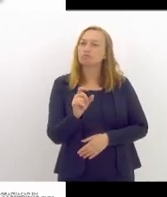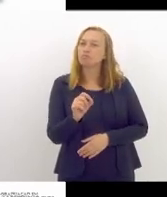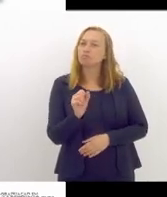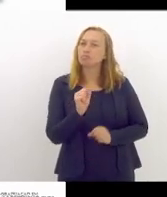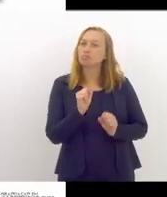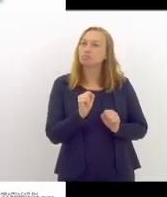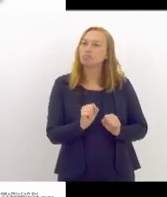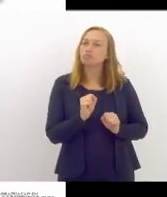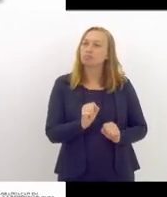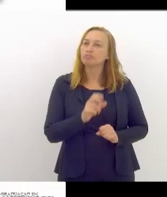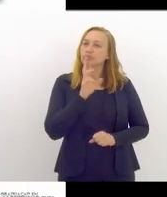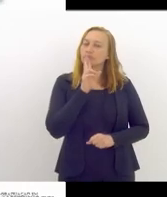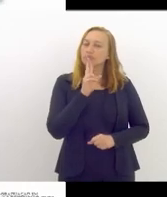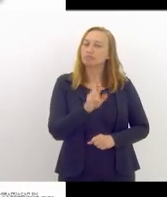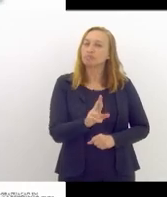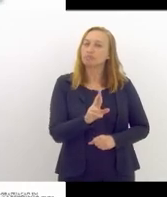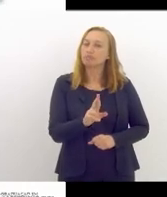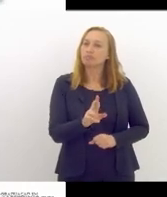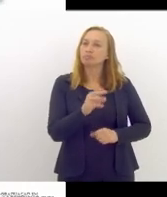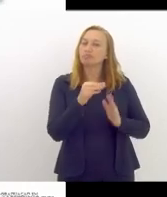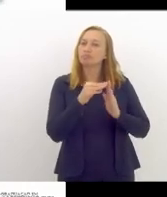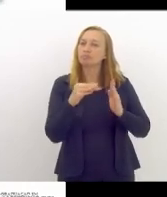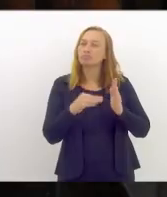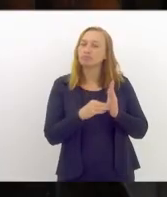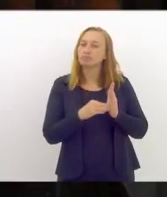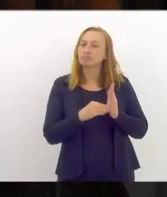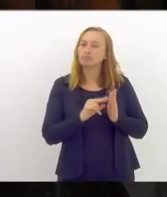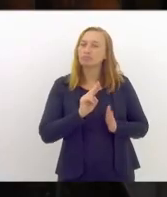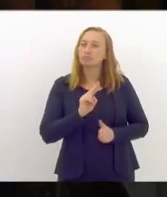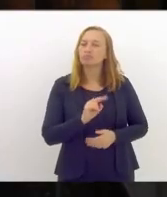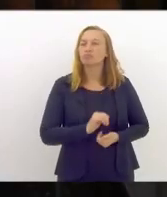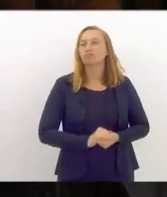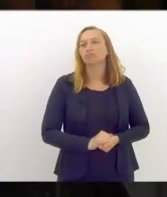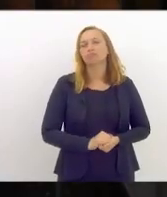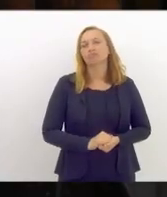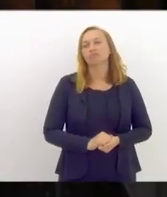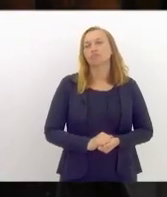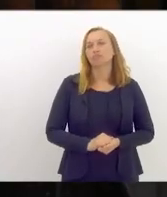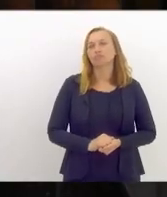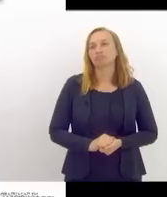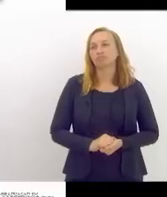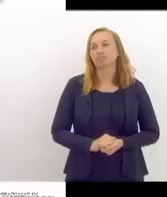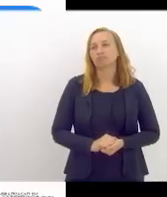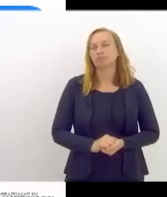responder com essa metodologia ou com esse método né